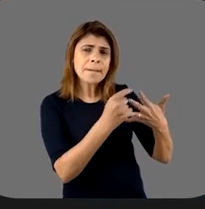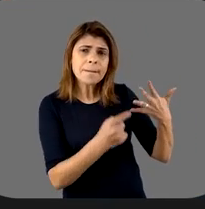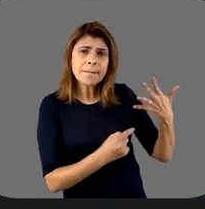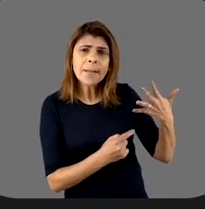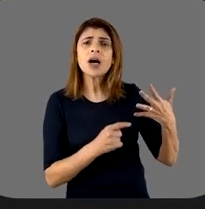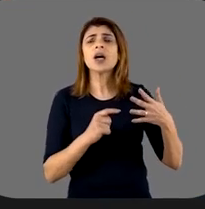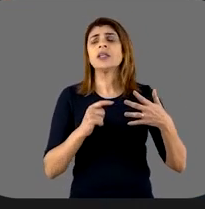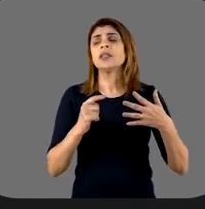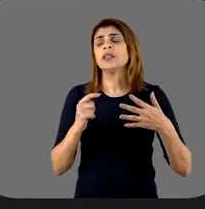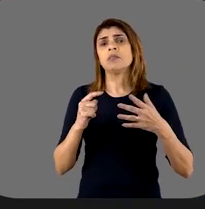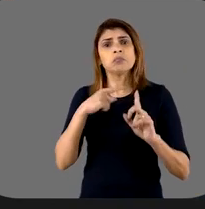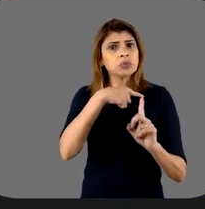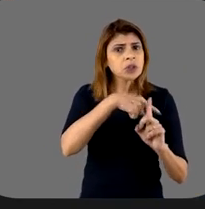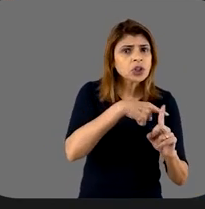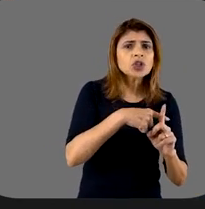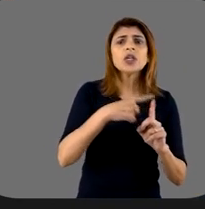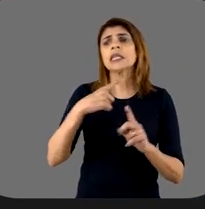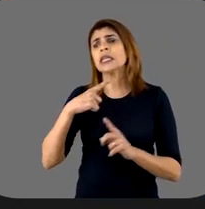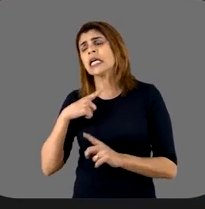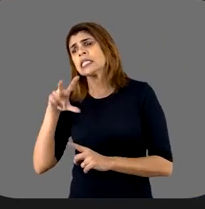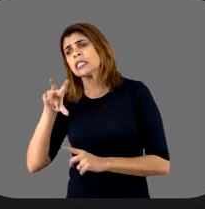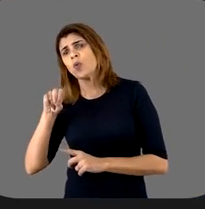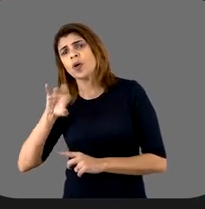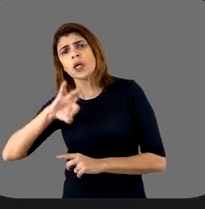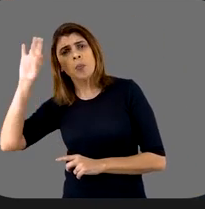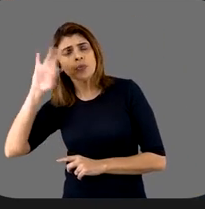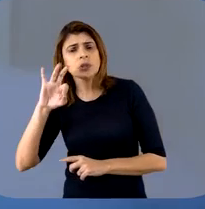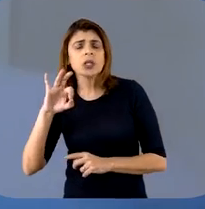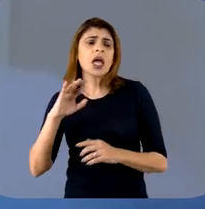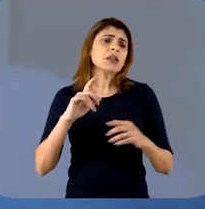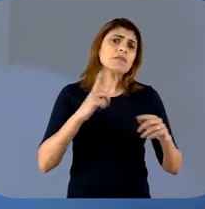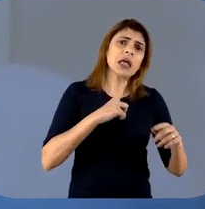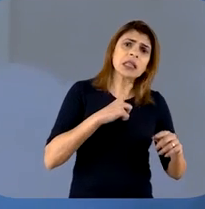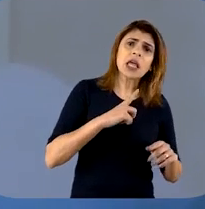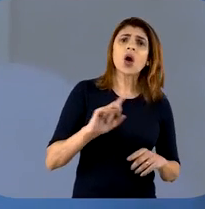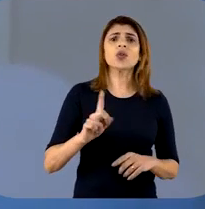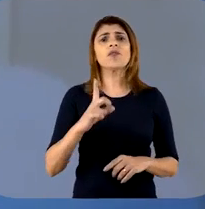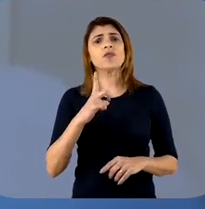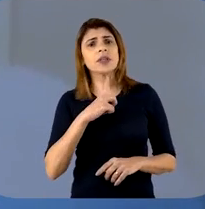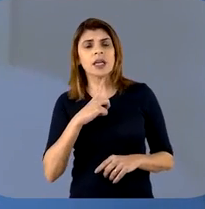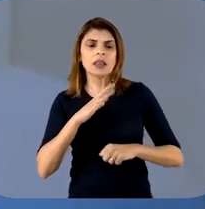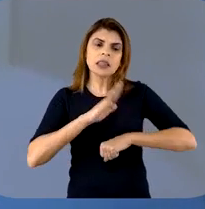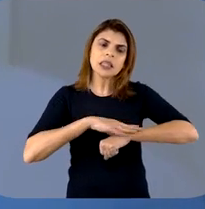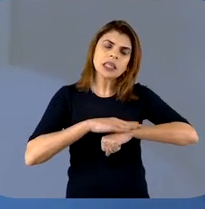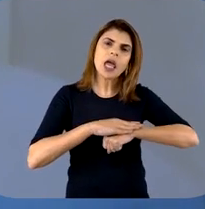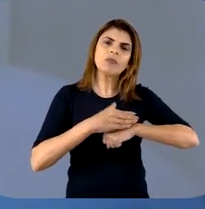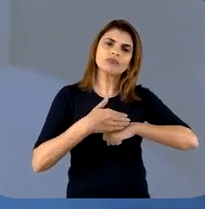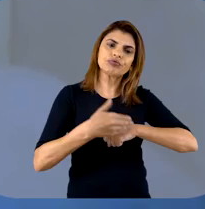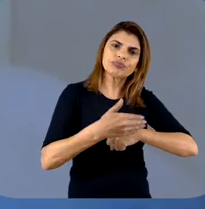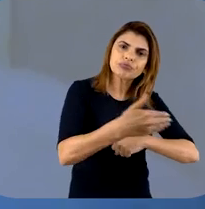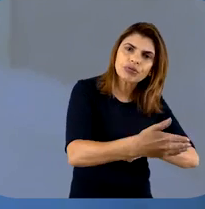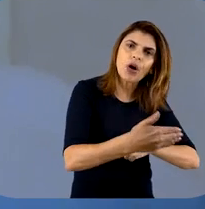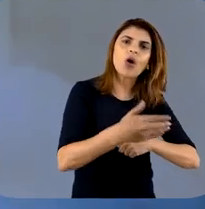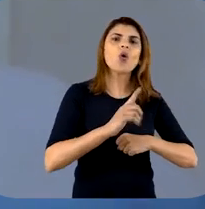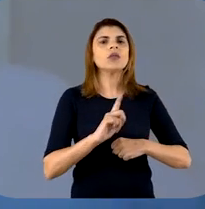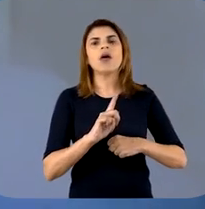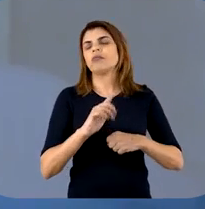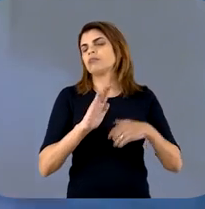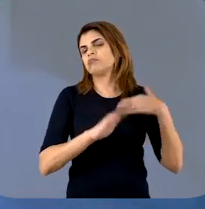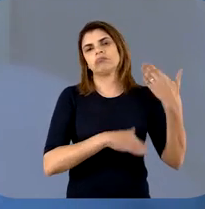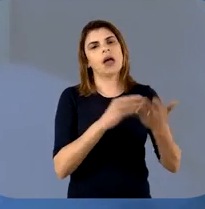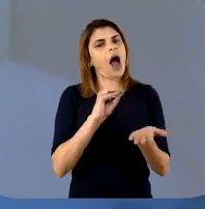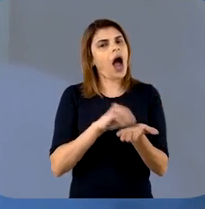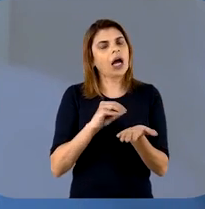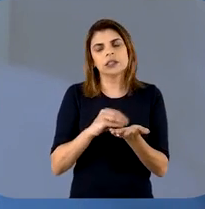sobre eficácia, teremos ou não teremos mais de 50%, ela vai dar proteção por longo tempo ou não, isso tudo ainda se